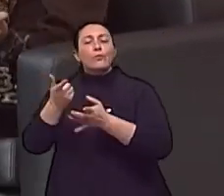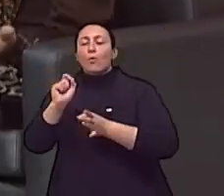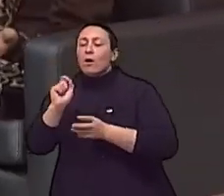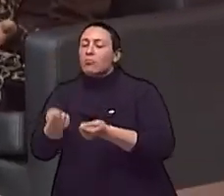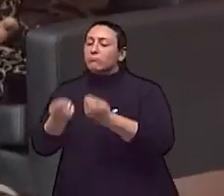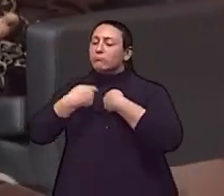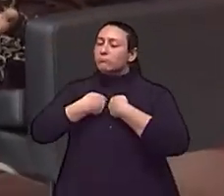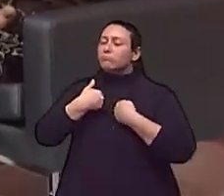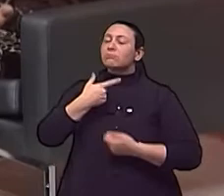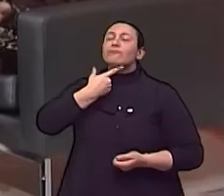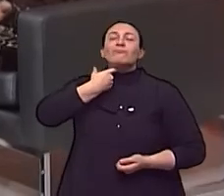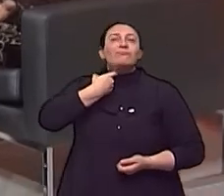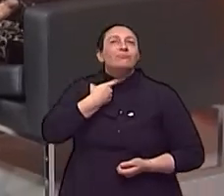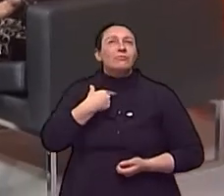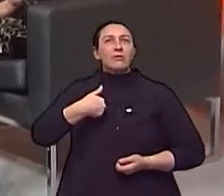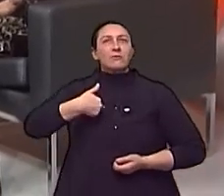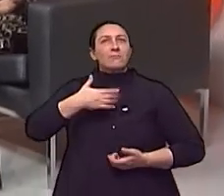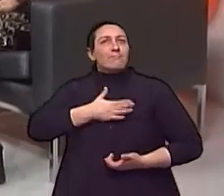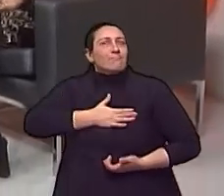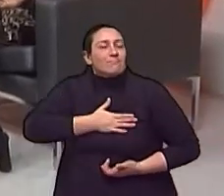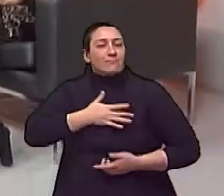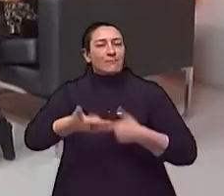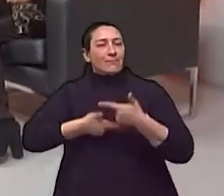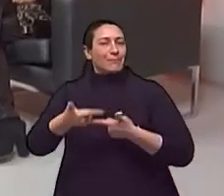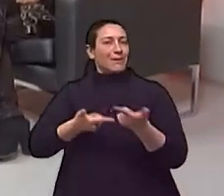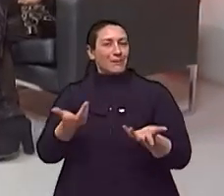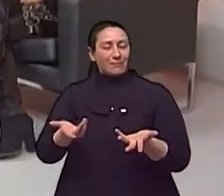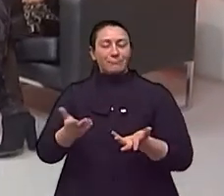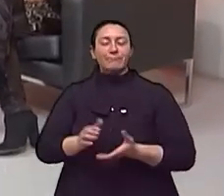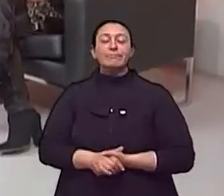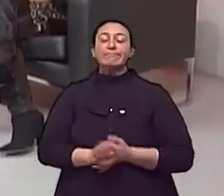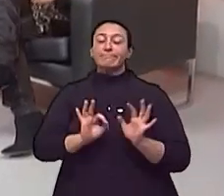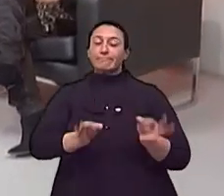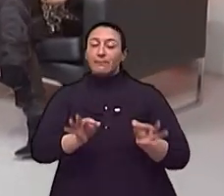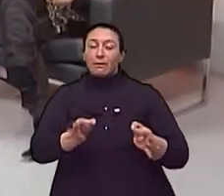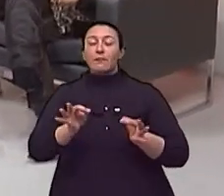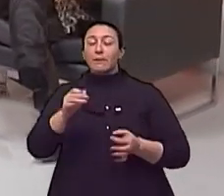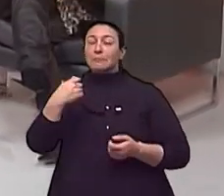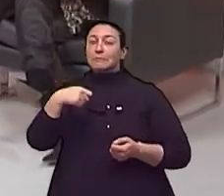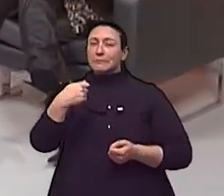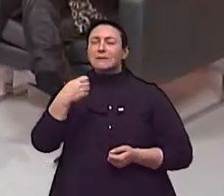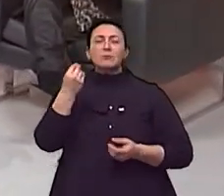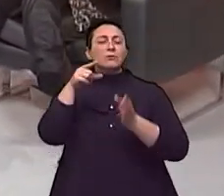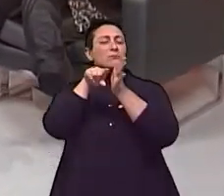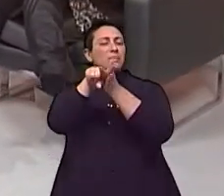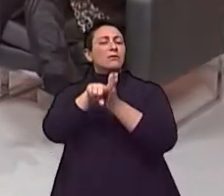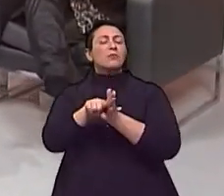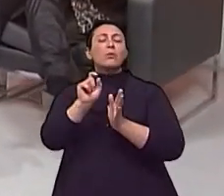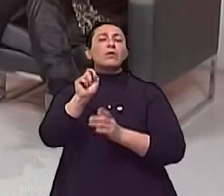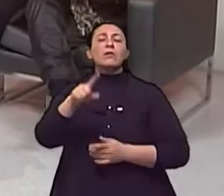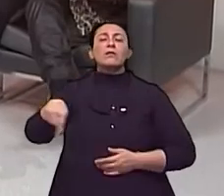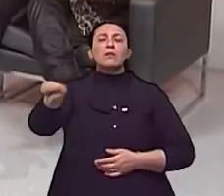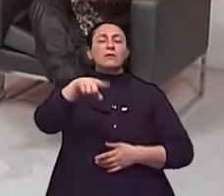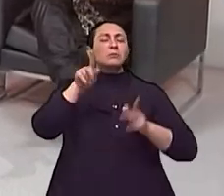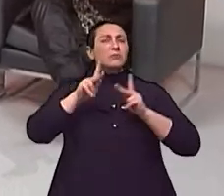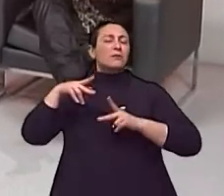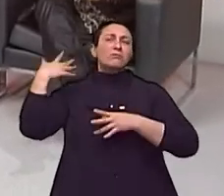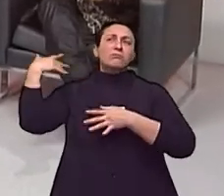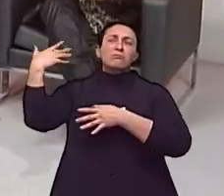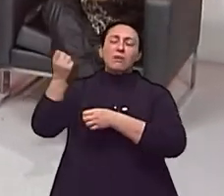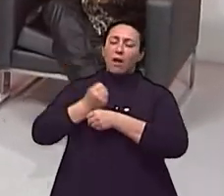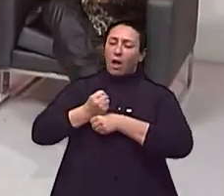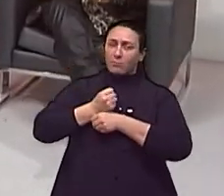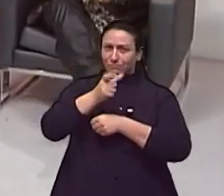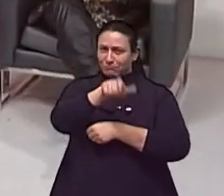desejo de ter um trabalho está por onde é essa é uma boa questão uma boa pergunta para se ter em análises né O que que eu não fiz ao longo da minha vida